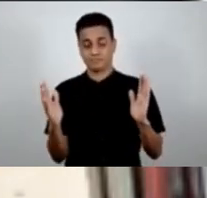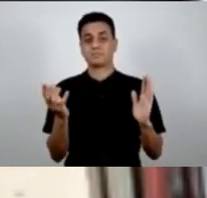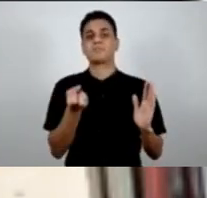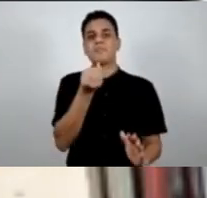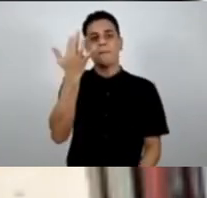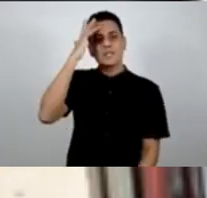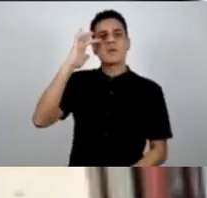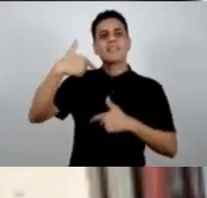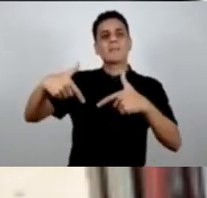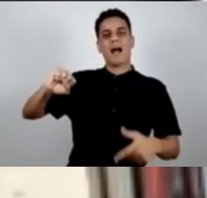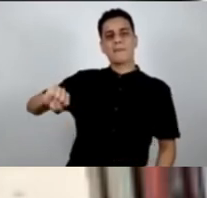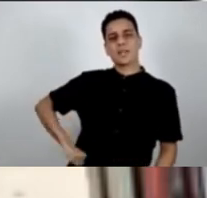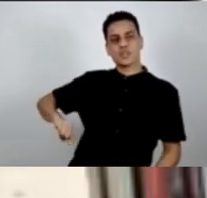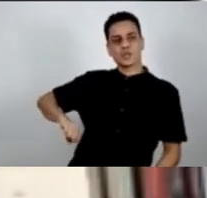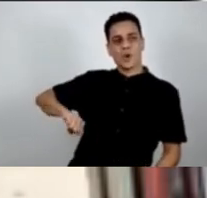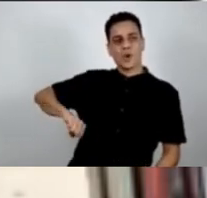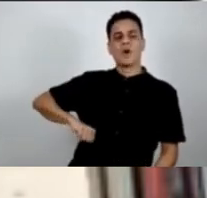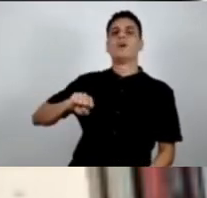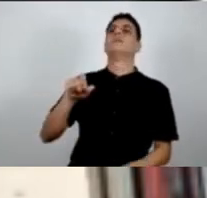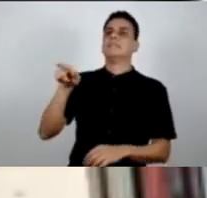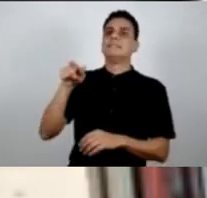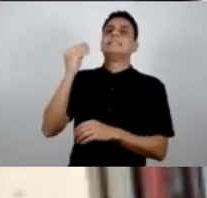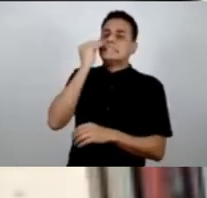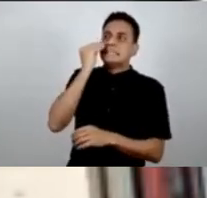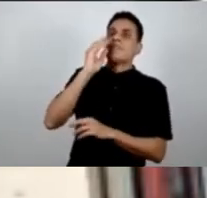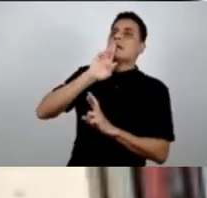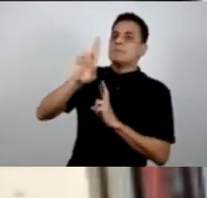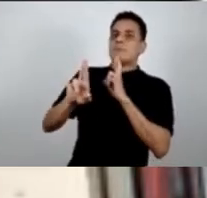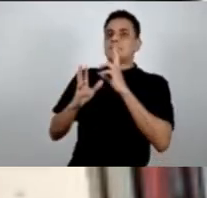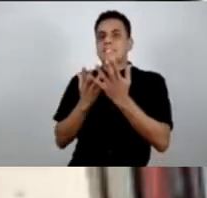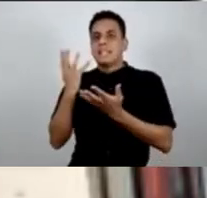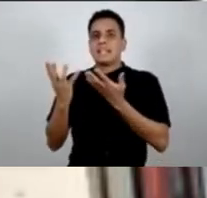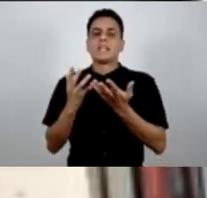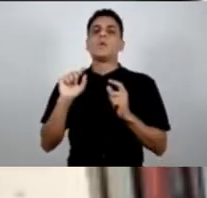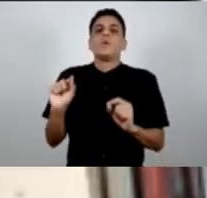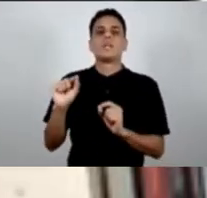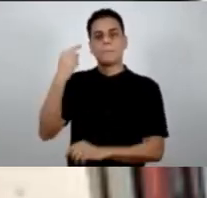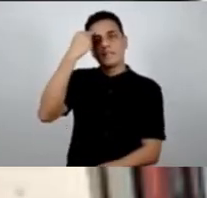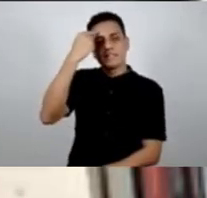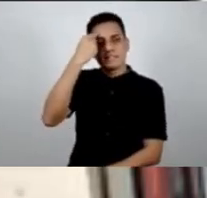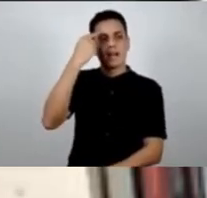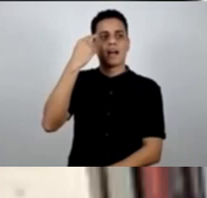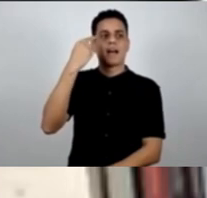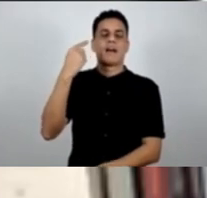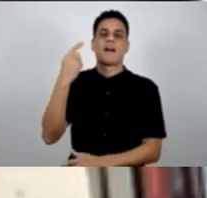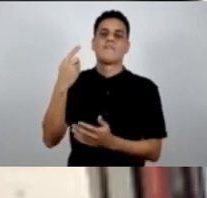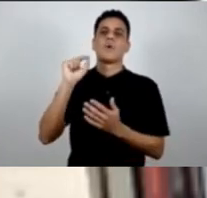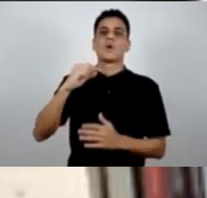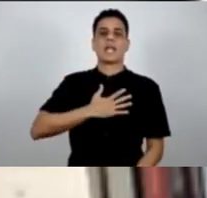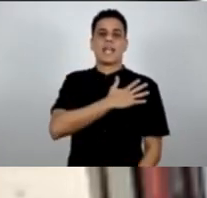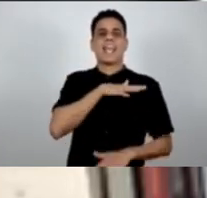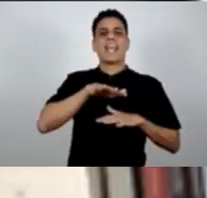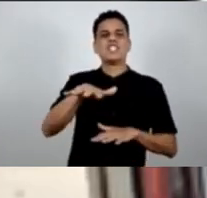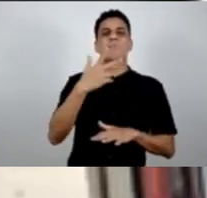exterior se esforçavam para responder ao que eles consideravam, ou que o regime considerava ataques da